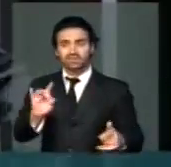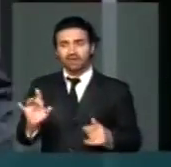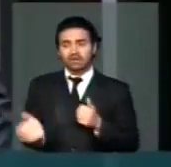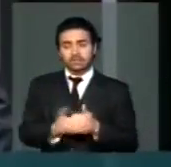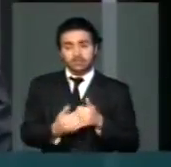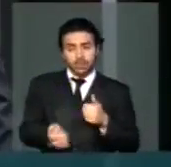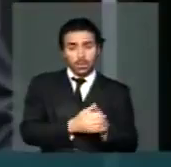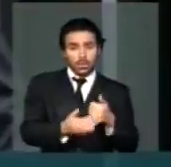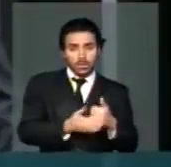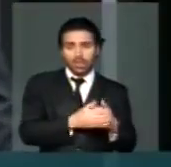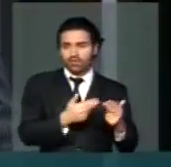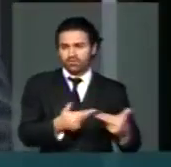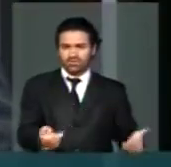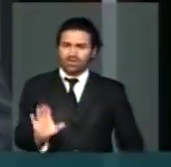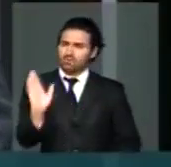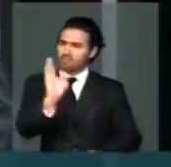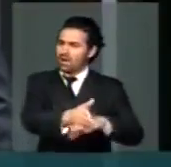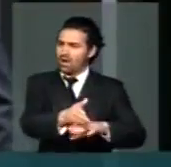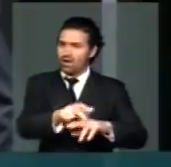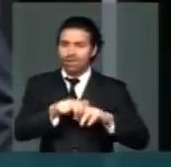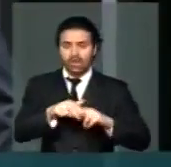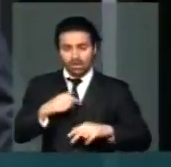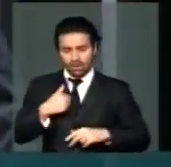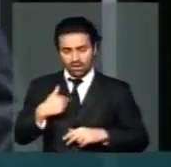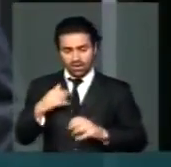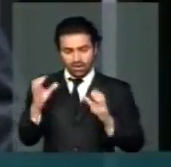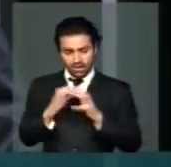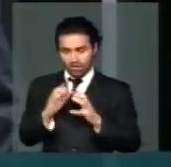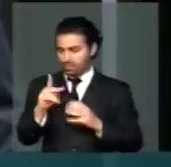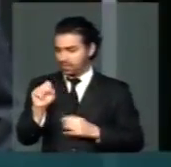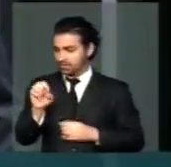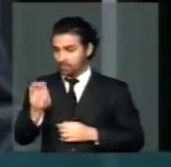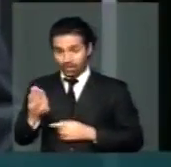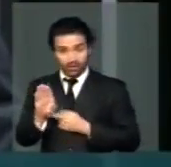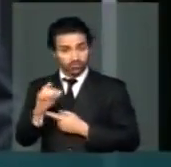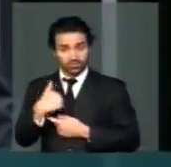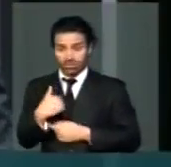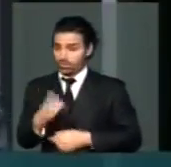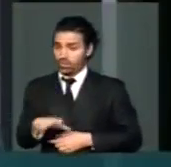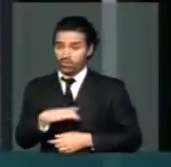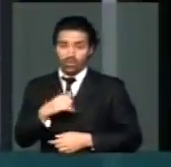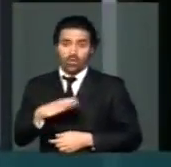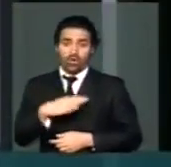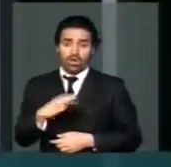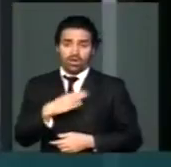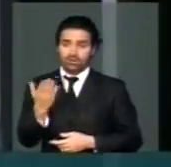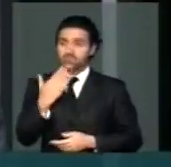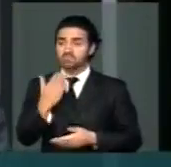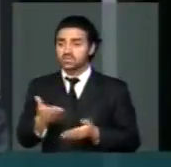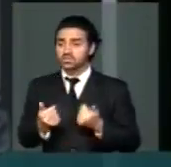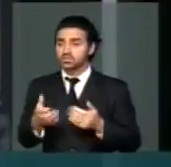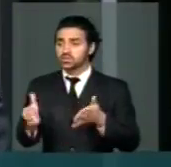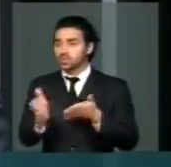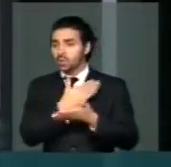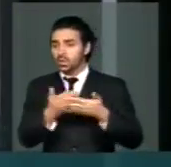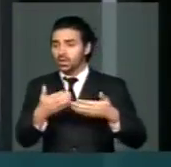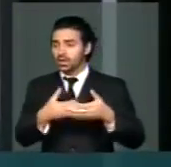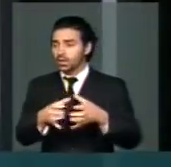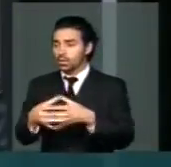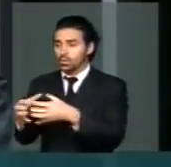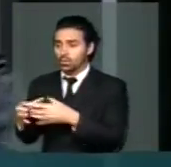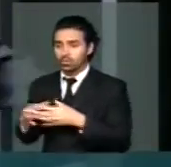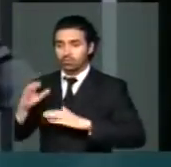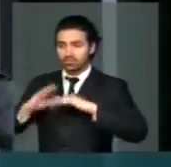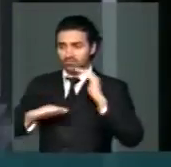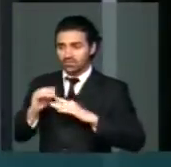cor partidária. Eu, como partidário, não tenho coragem de pedir qualquer segmento profissional desse